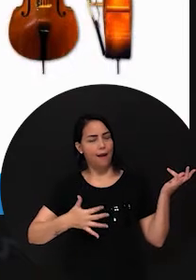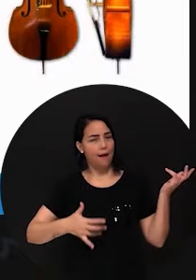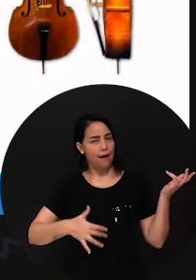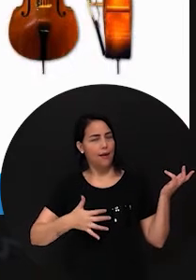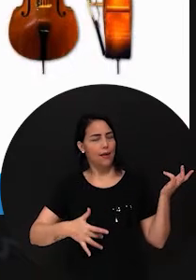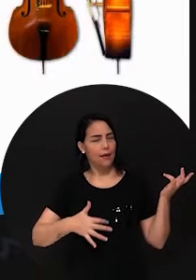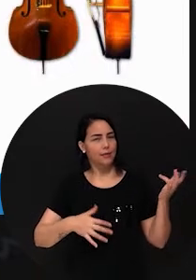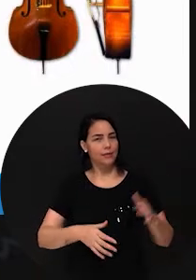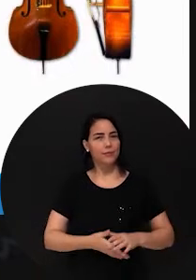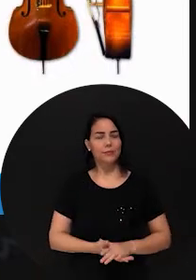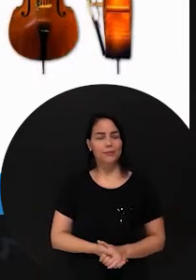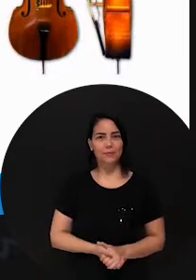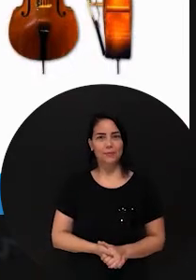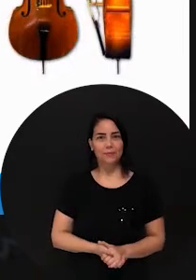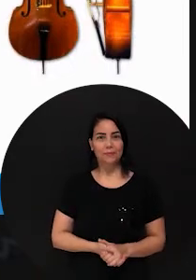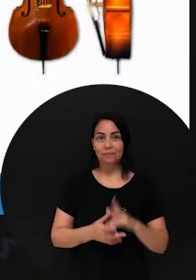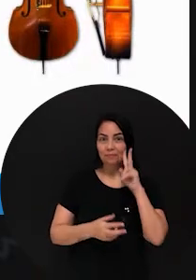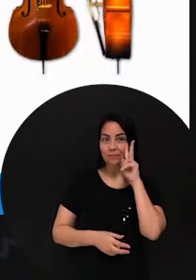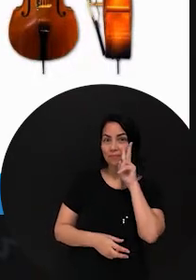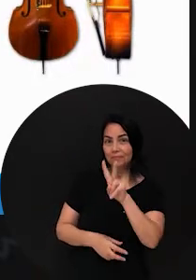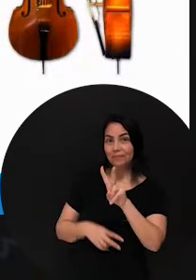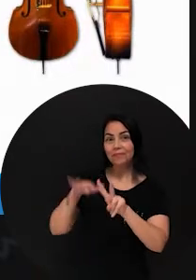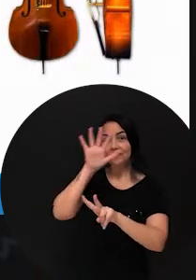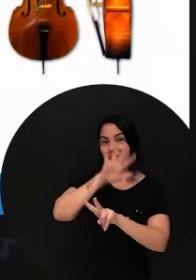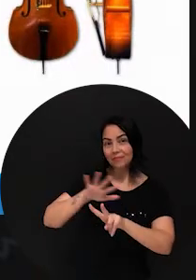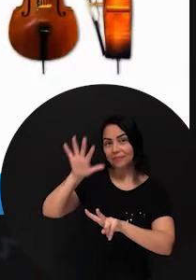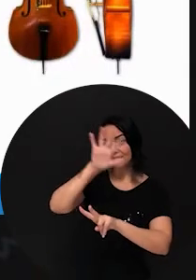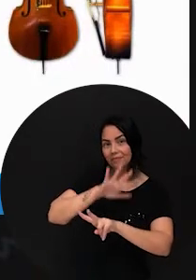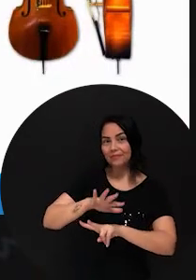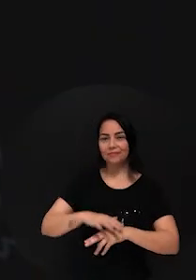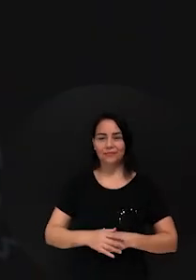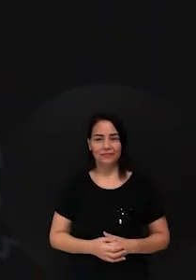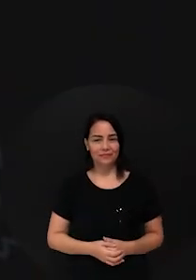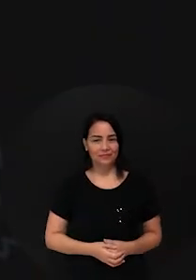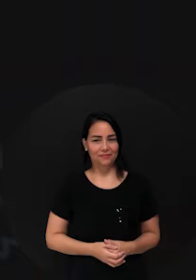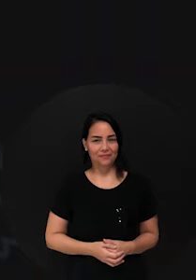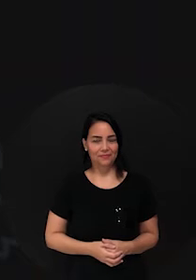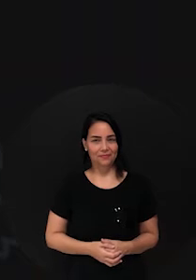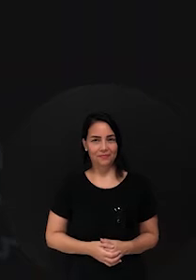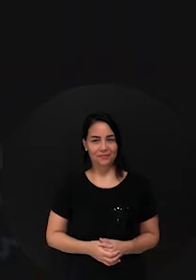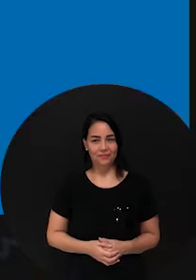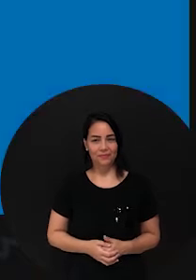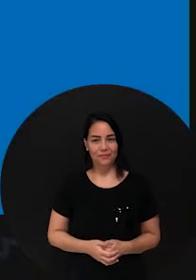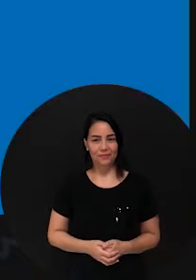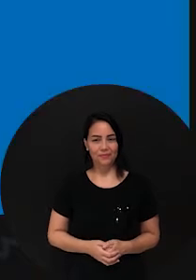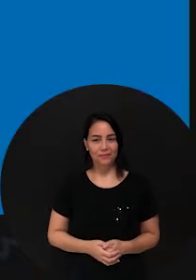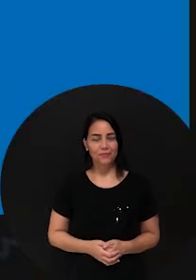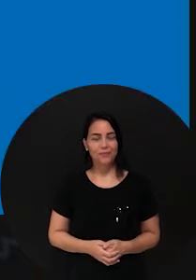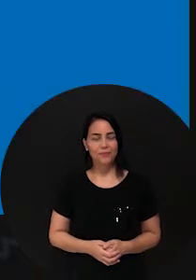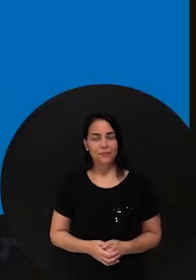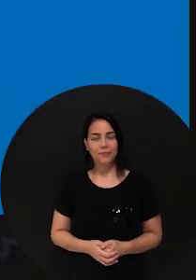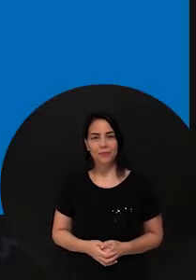Baixo elétrico. Vamos fazer aula de baixo elétrico, pessoal. Então,